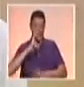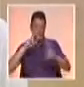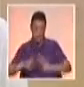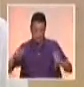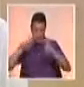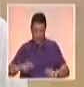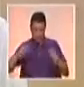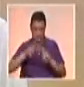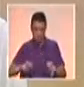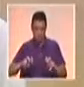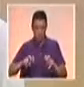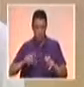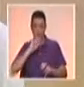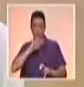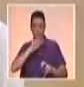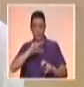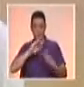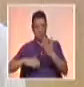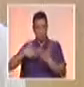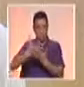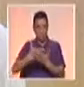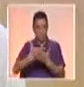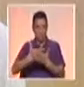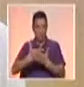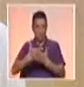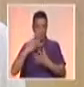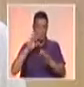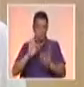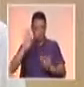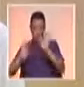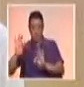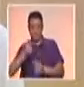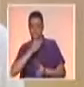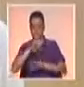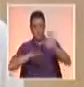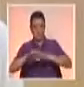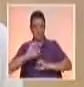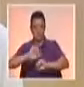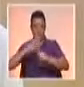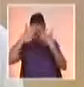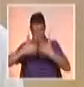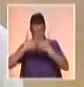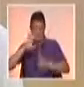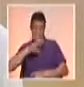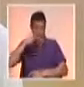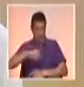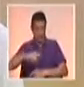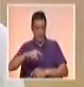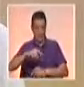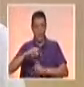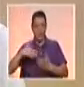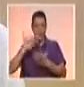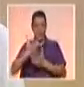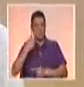investigação, de modo a poderem depois fazer as opções tirar dúvidas. Uhum. Portanto, é uma forma